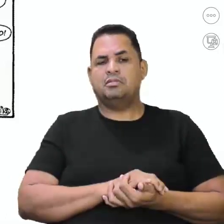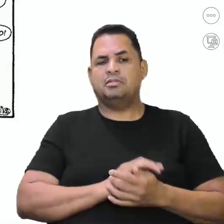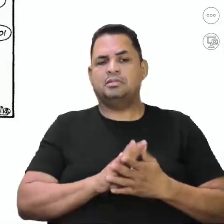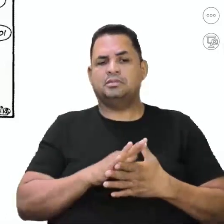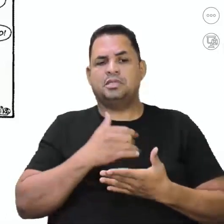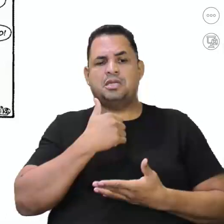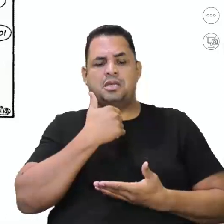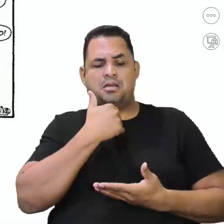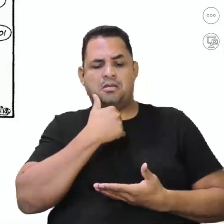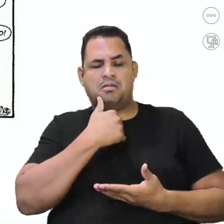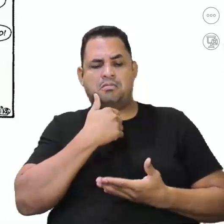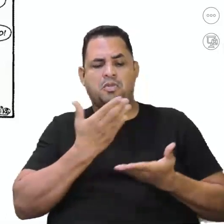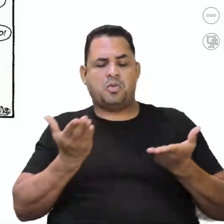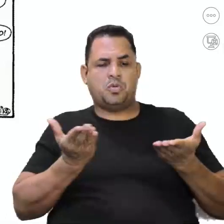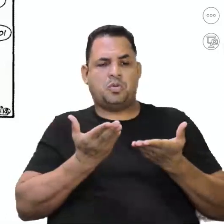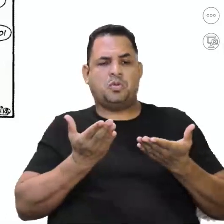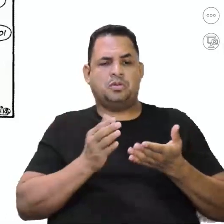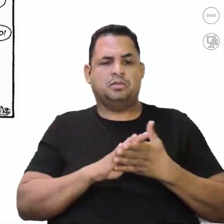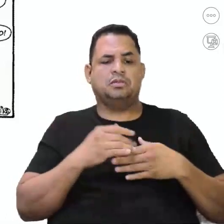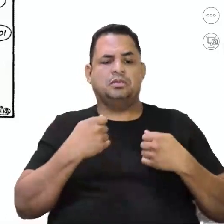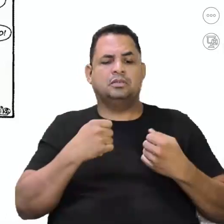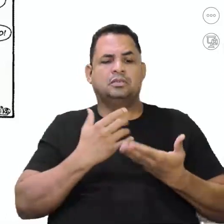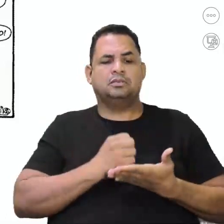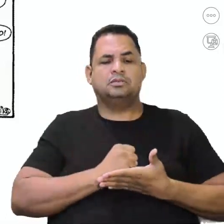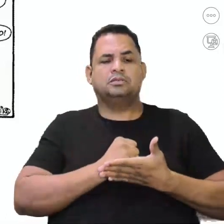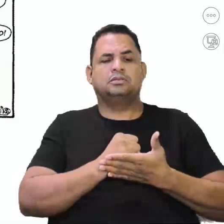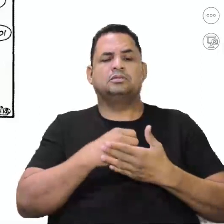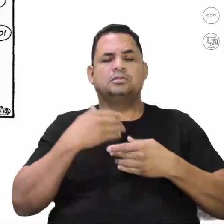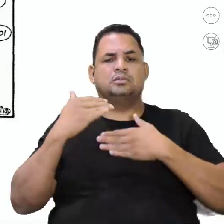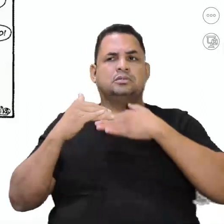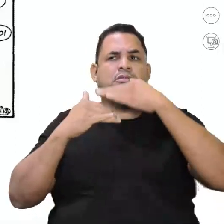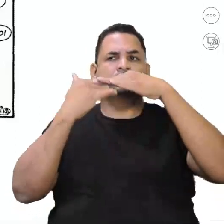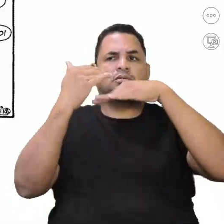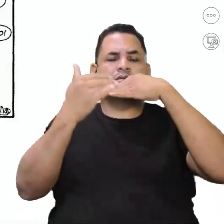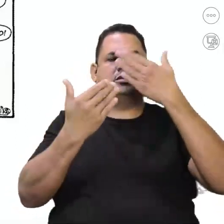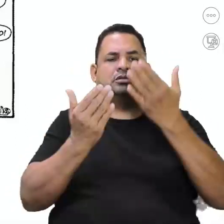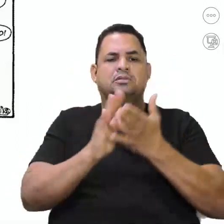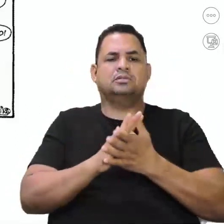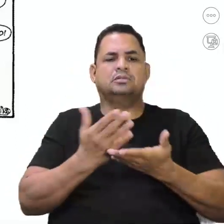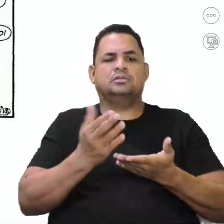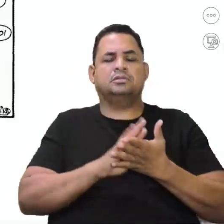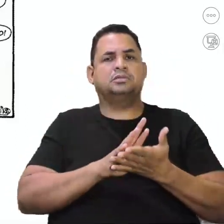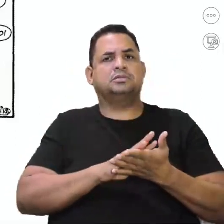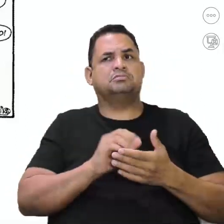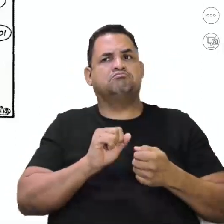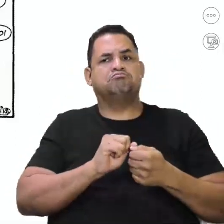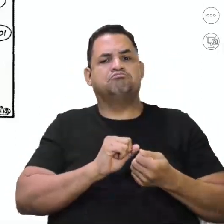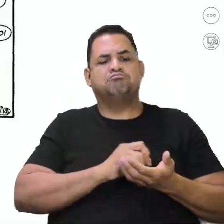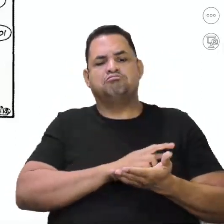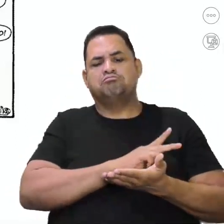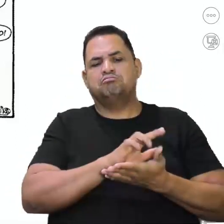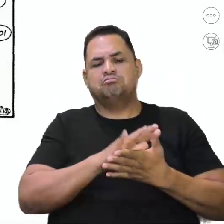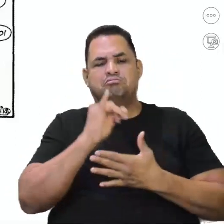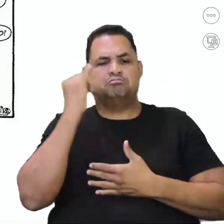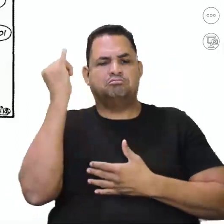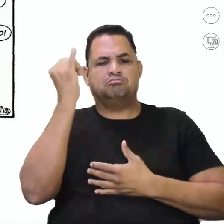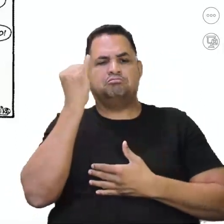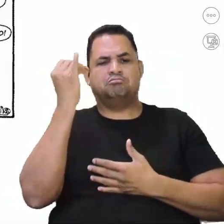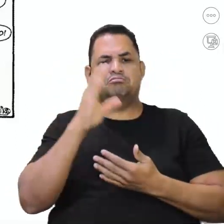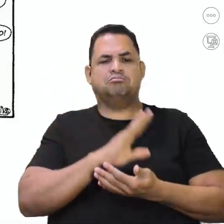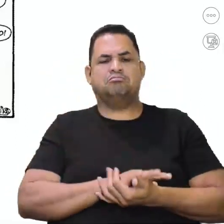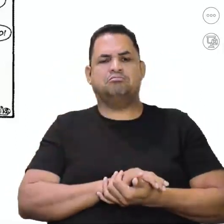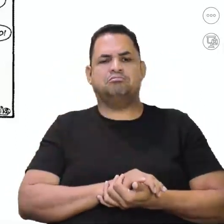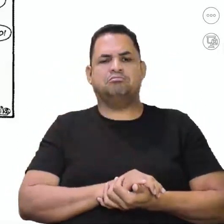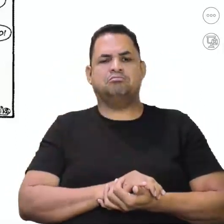disso, ser uma mulher hoje em dia, uma mulher deveria contribuir com o progresso e fazer coisas importantes. Aí a Susanita